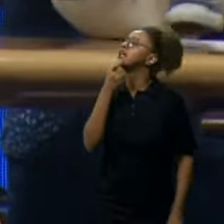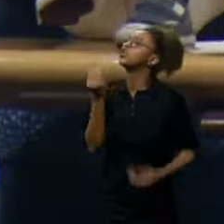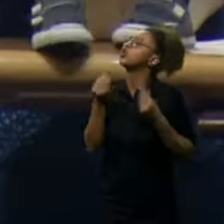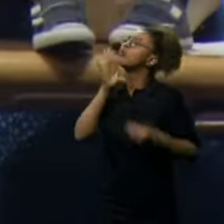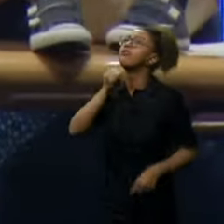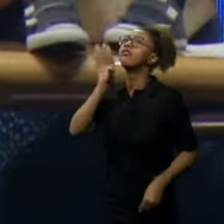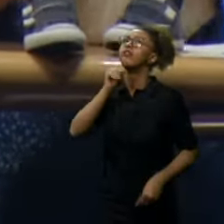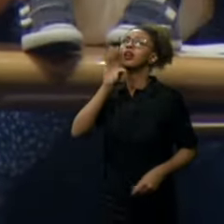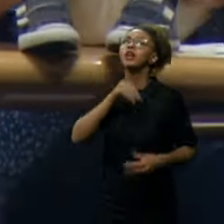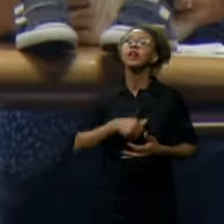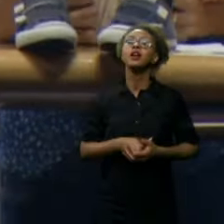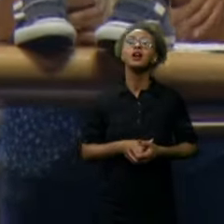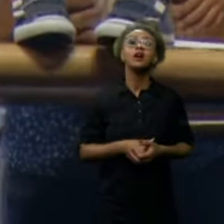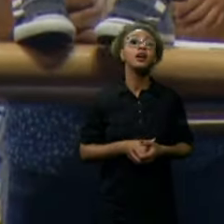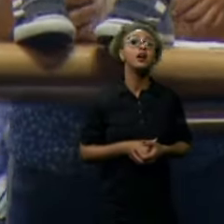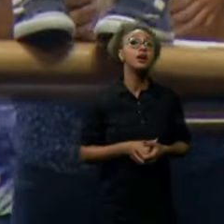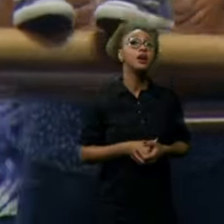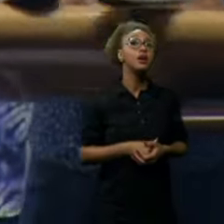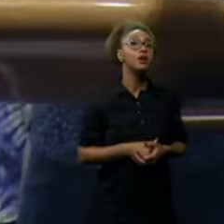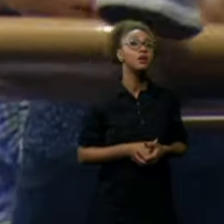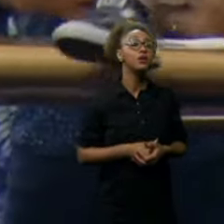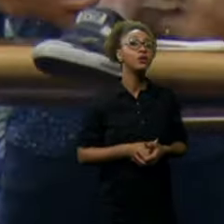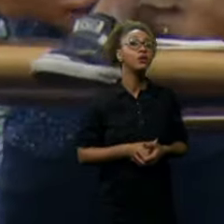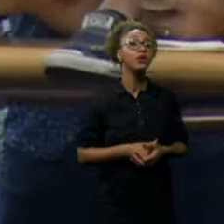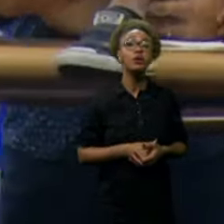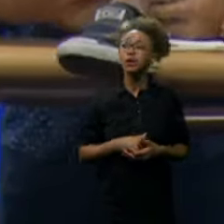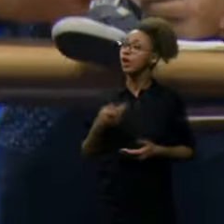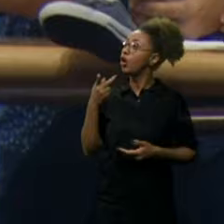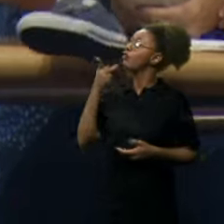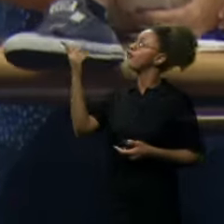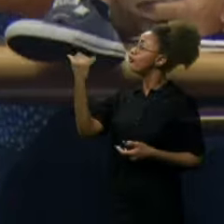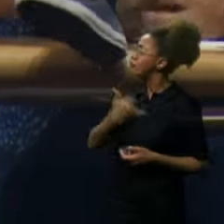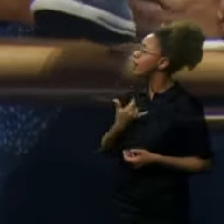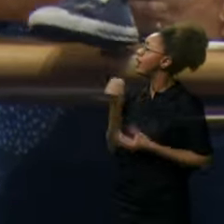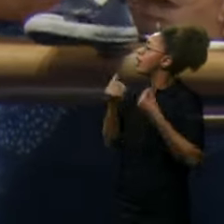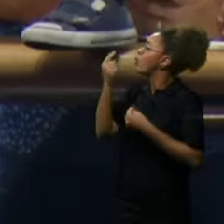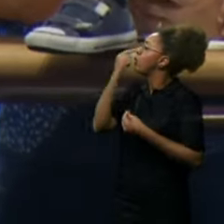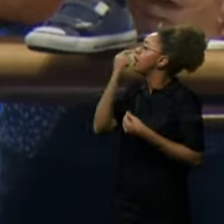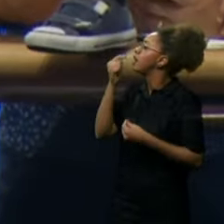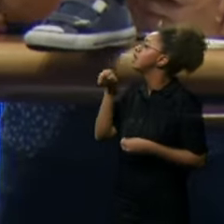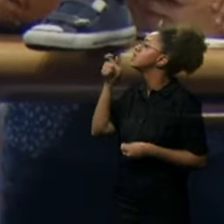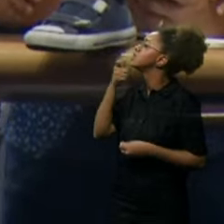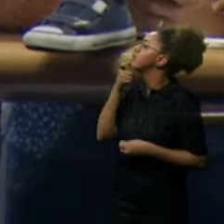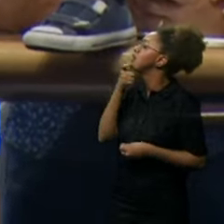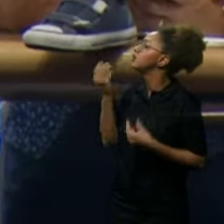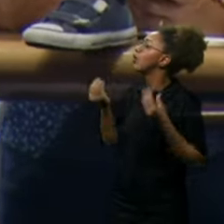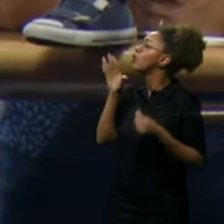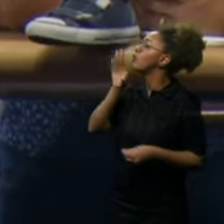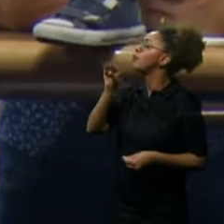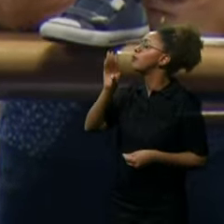como é que é e fala para o pai como é que é nariz